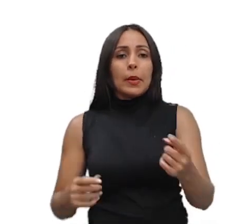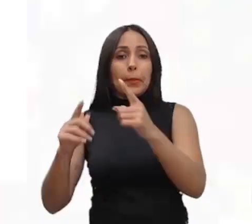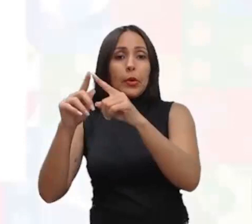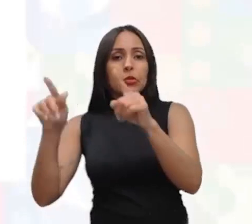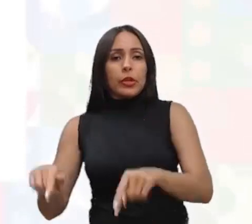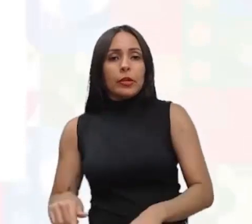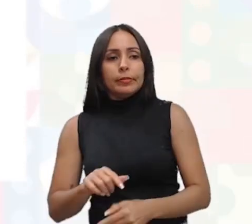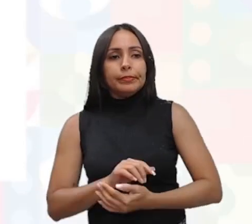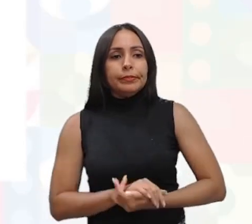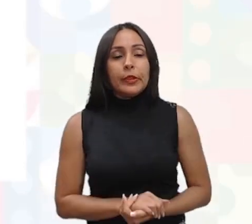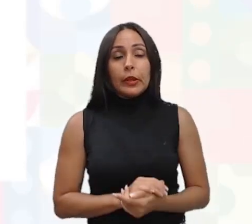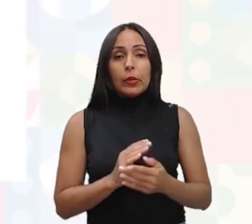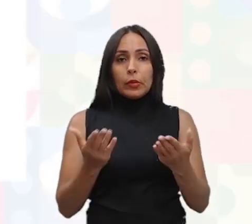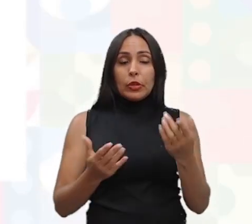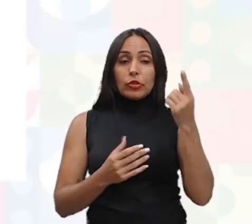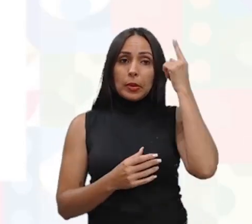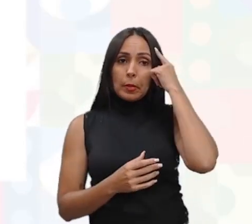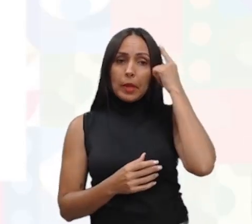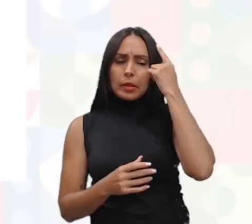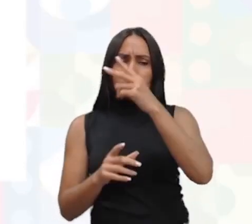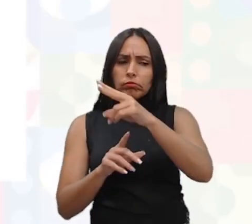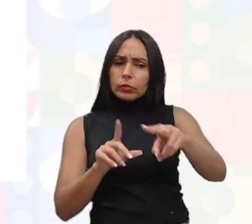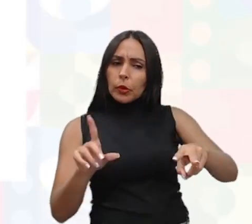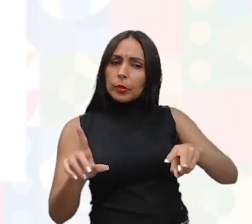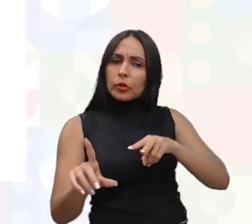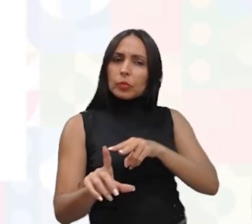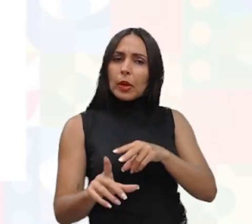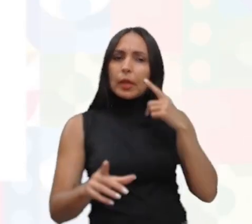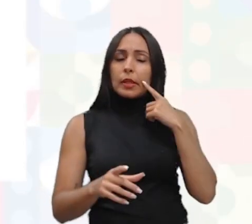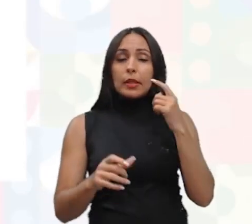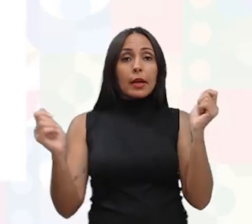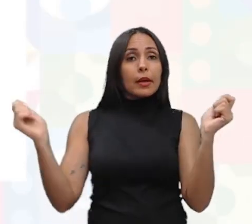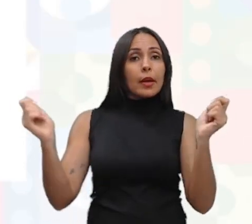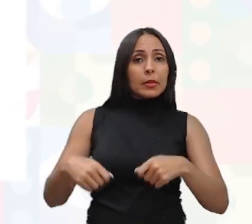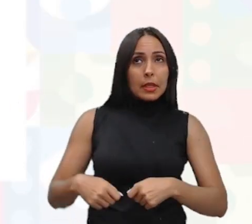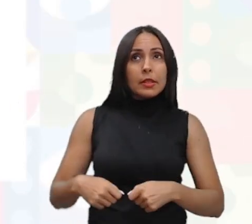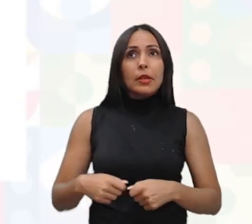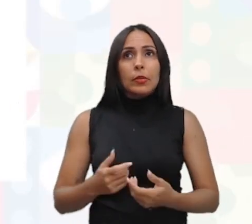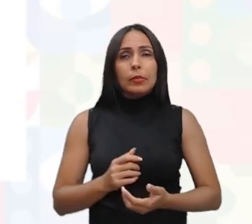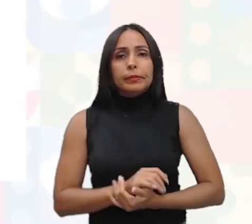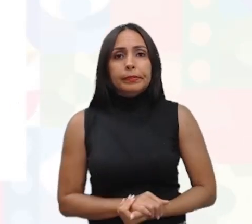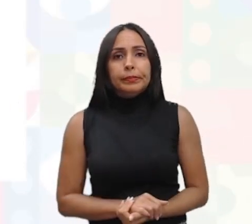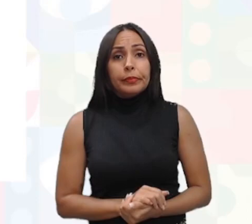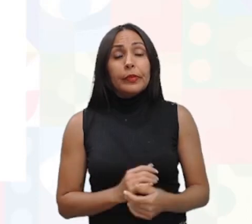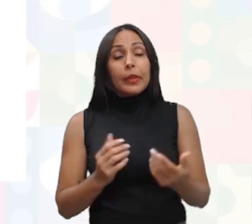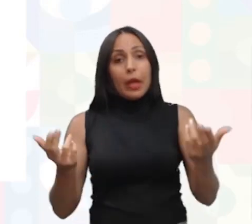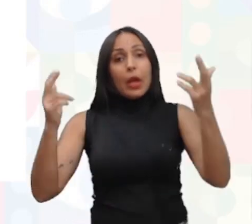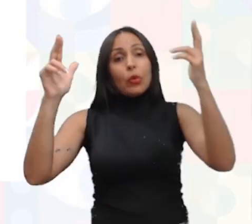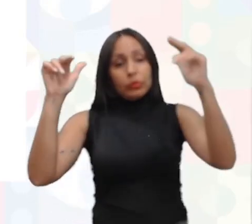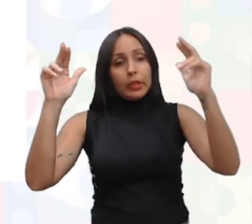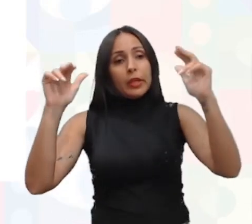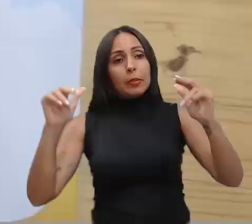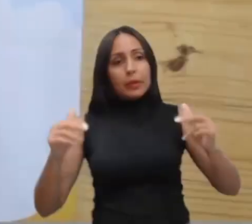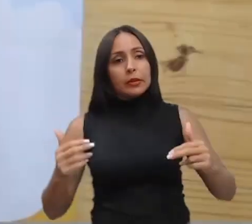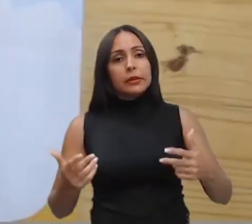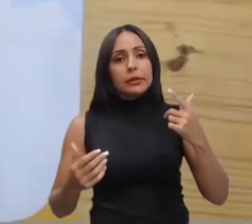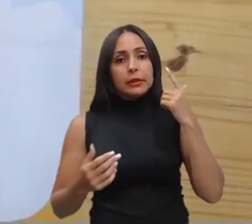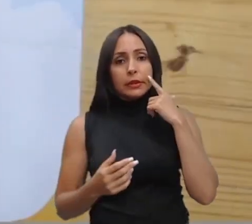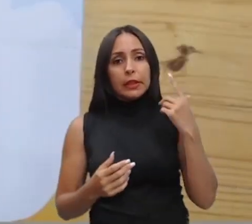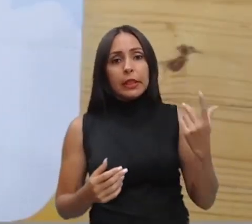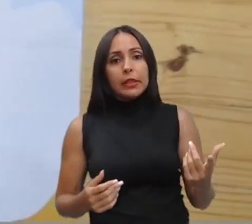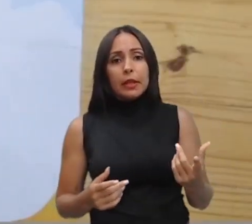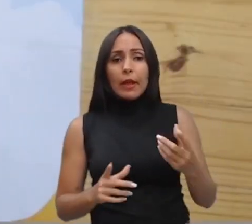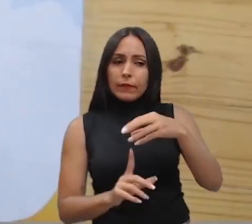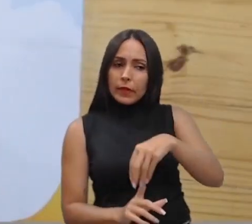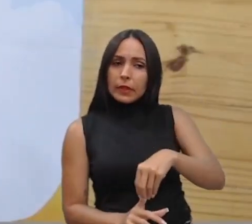quando a gente pensa essa perspectiva da captação de recursos, que é um tema que está bastante evidenciado